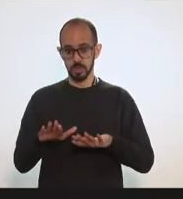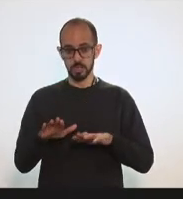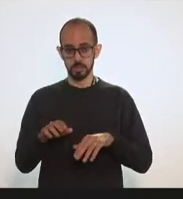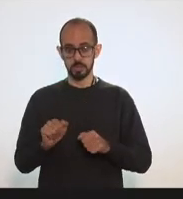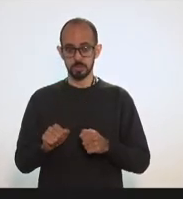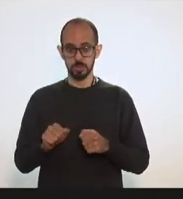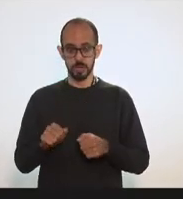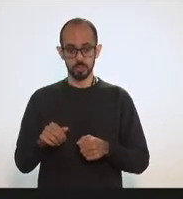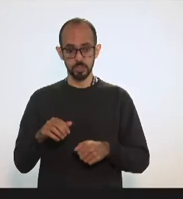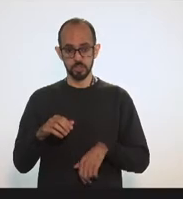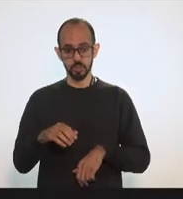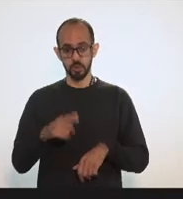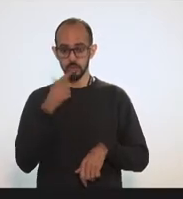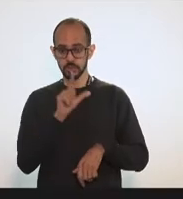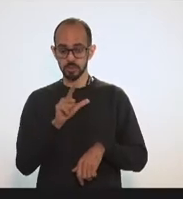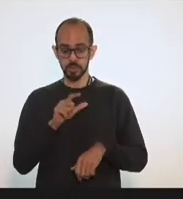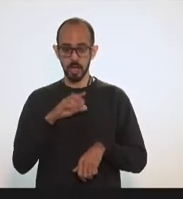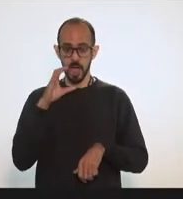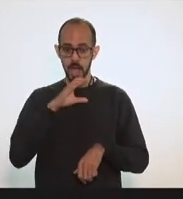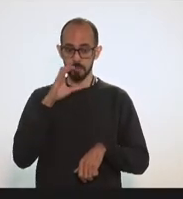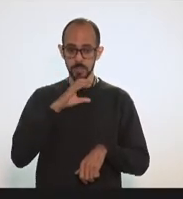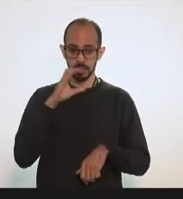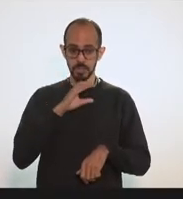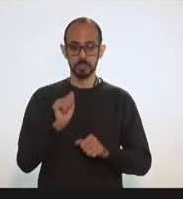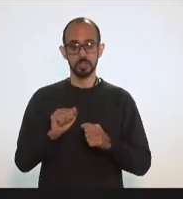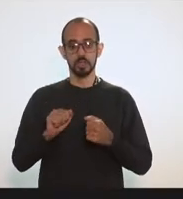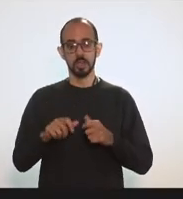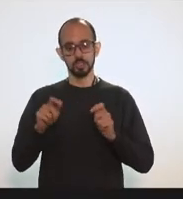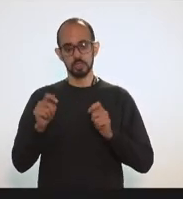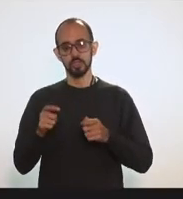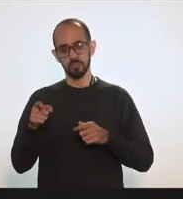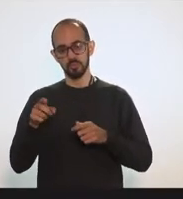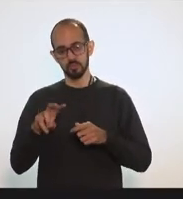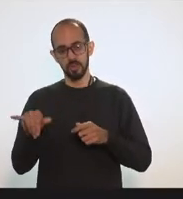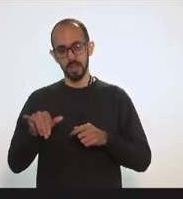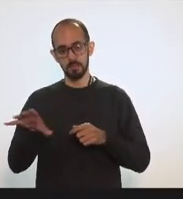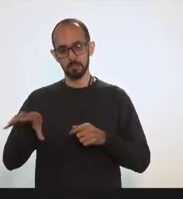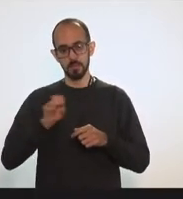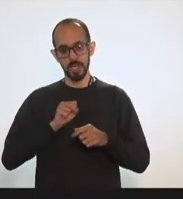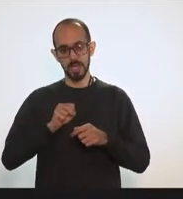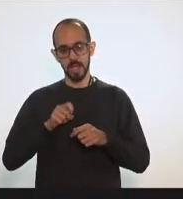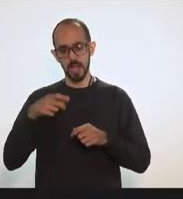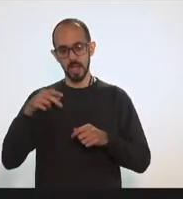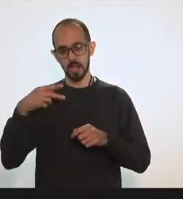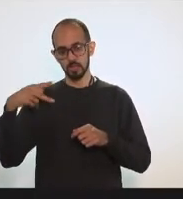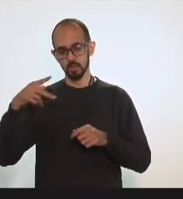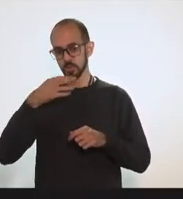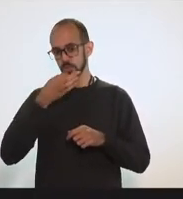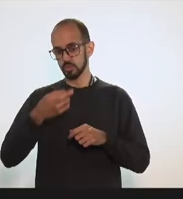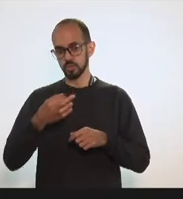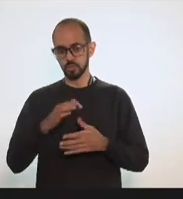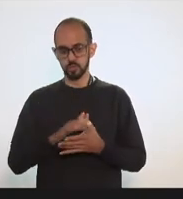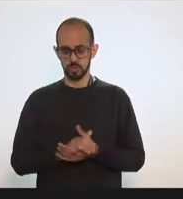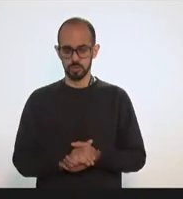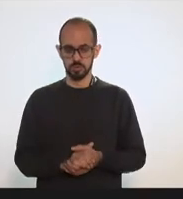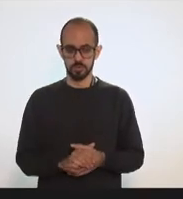gente já pode aprovar, considerando no texto original as modificações sugeridas por Vossa Excelência. Bom, então